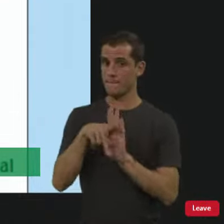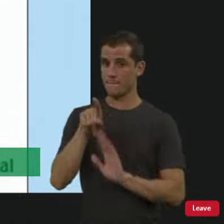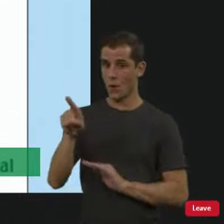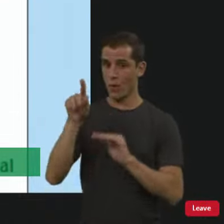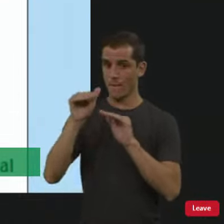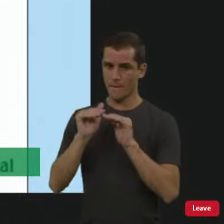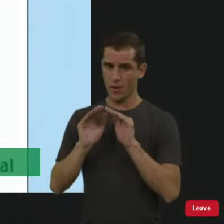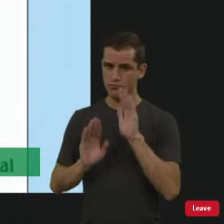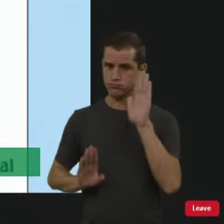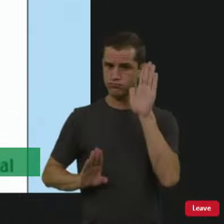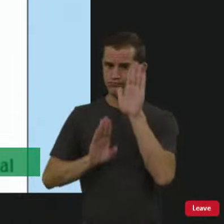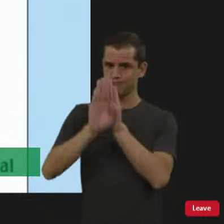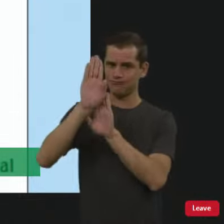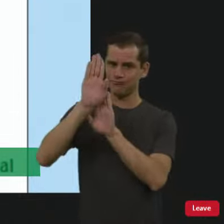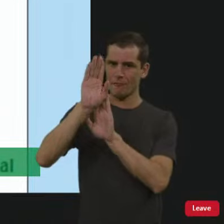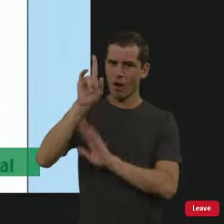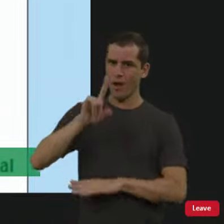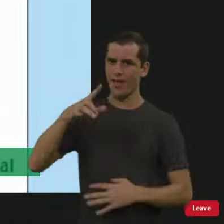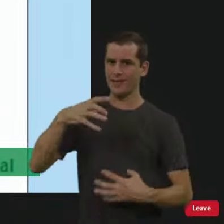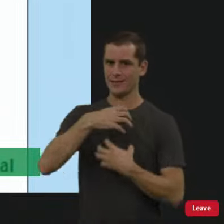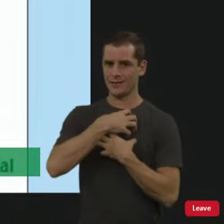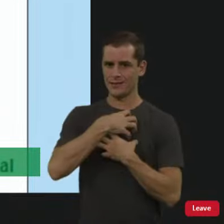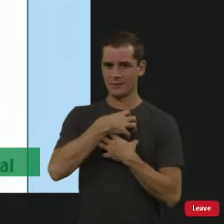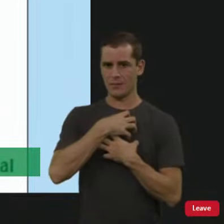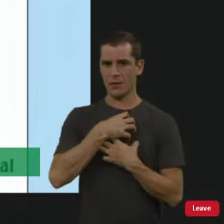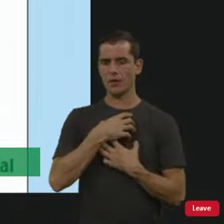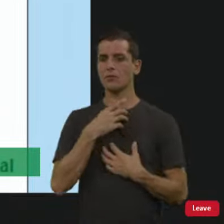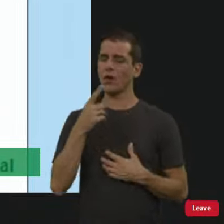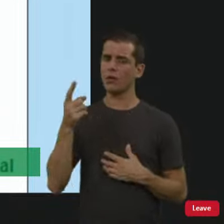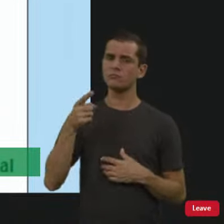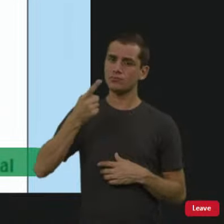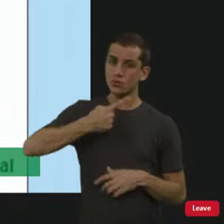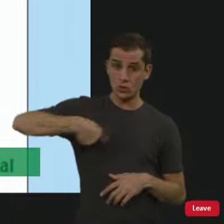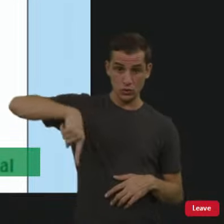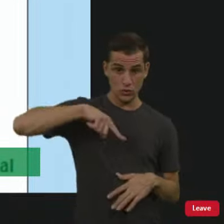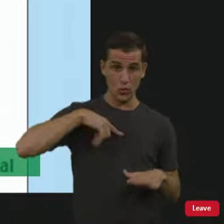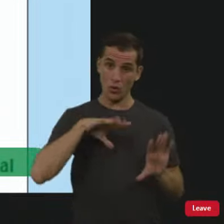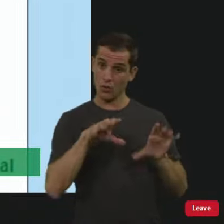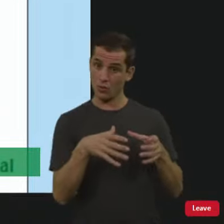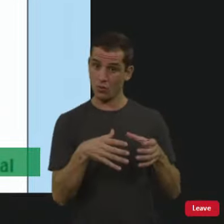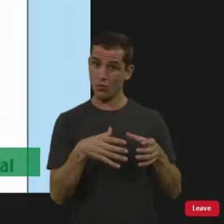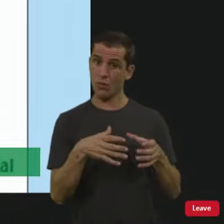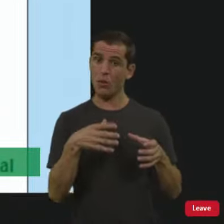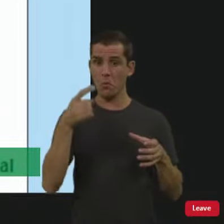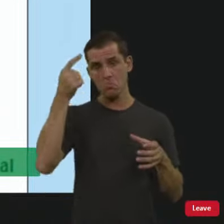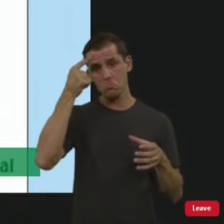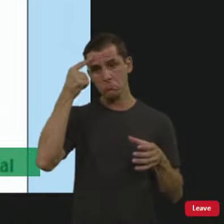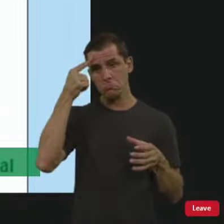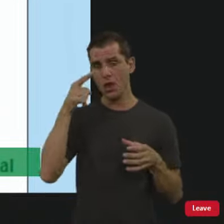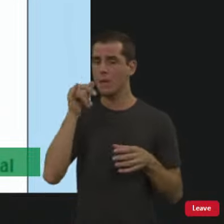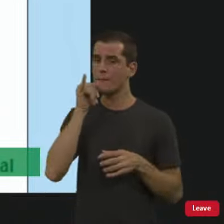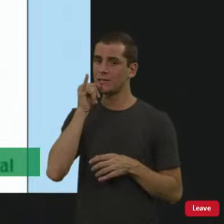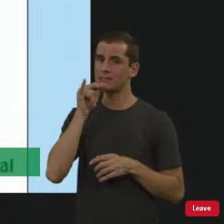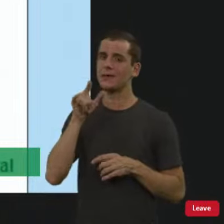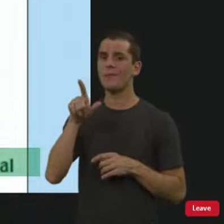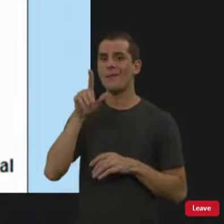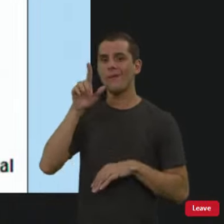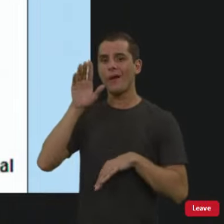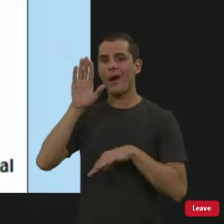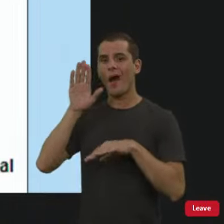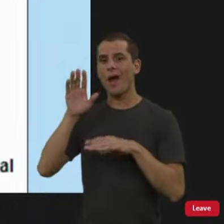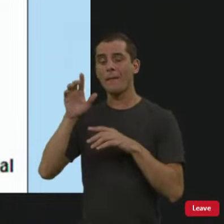pontuação. A gente se surpreendeu, achava que seria a funcionalidade, porque incapacita, né, a pessoa ao trabalho, ao convívio